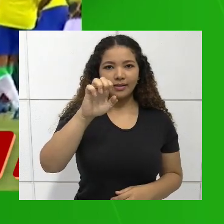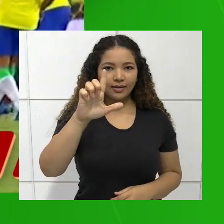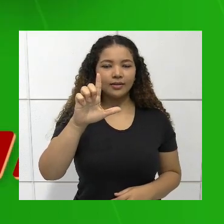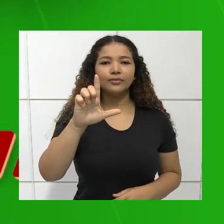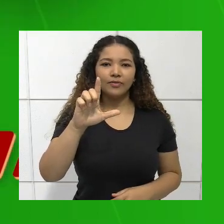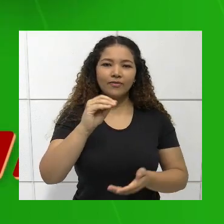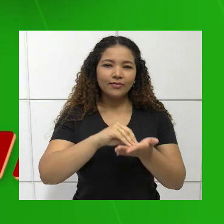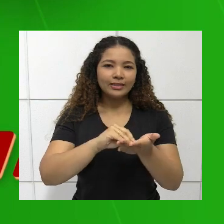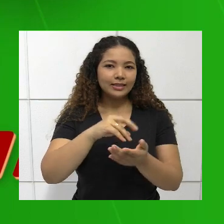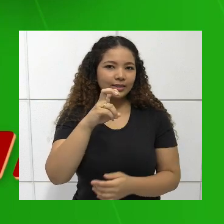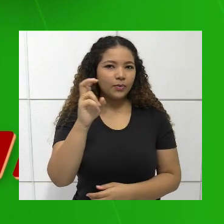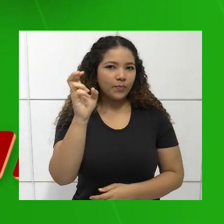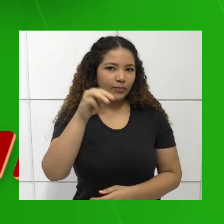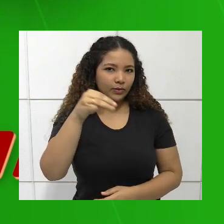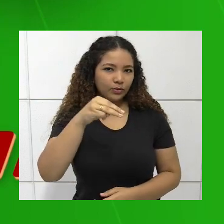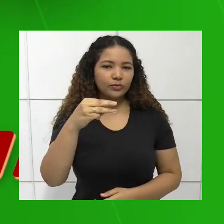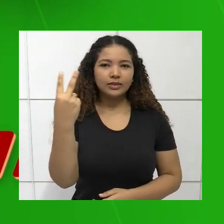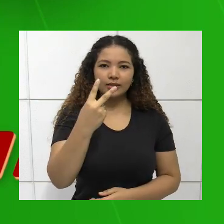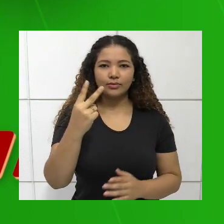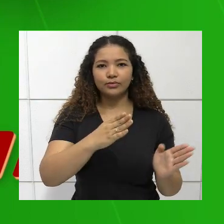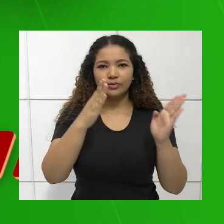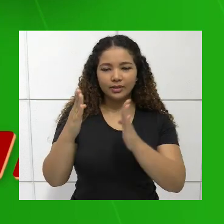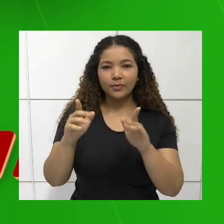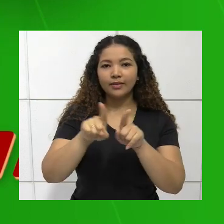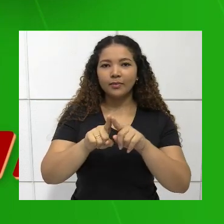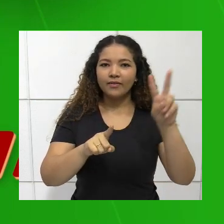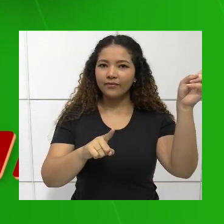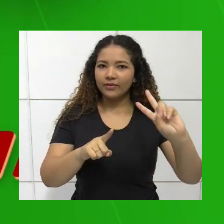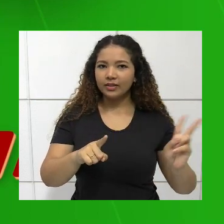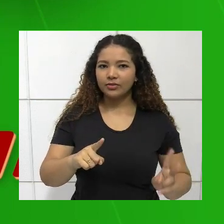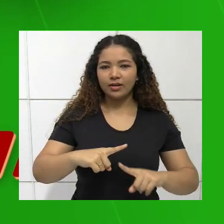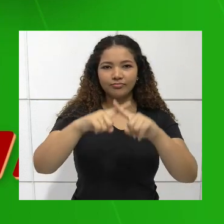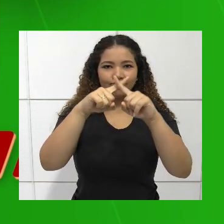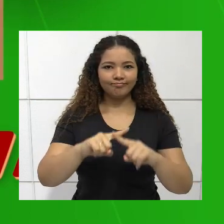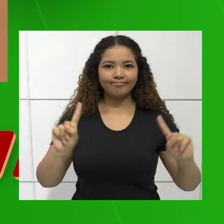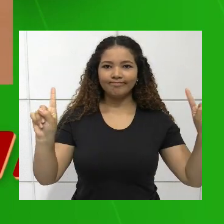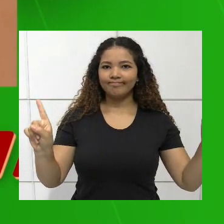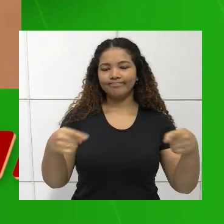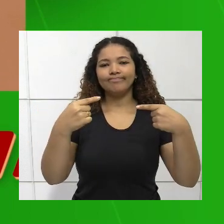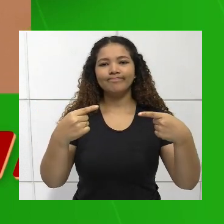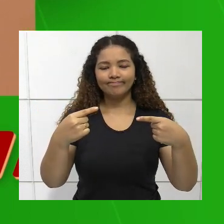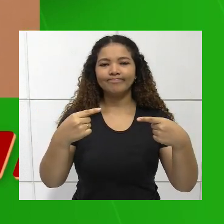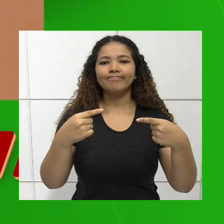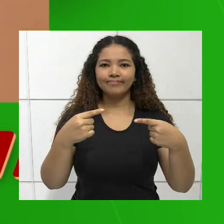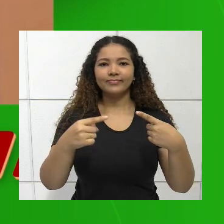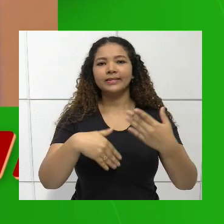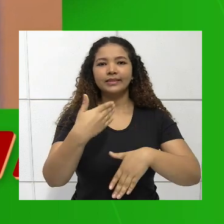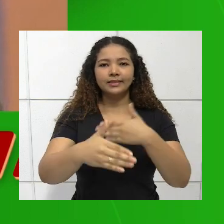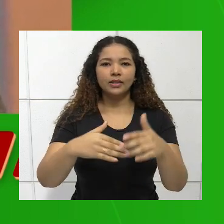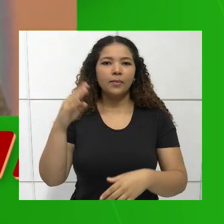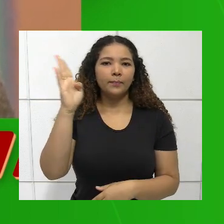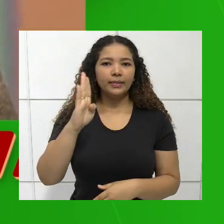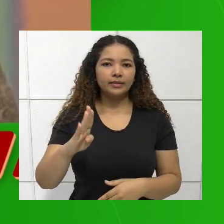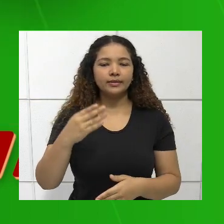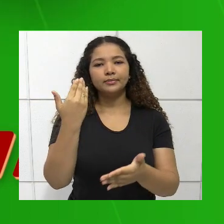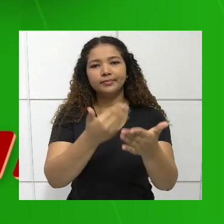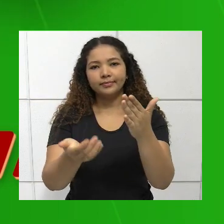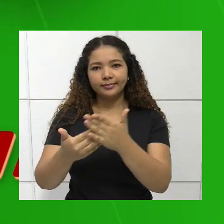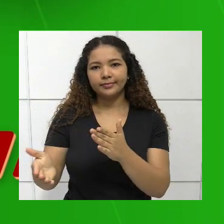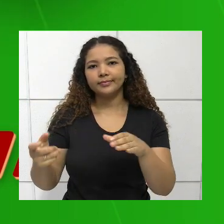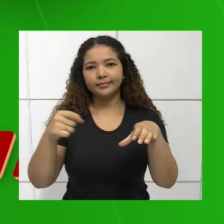tempo. O empate da Venezuela saiu após o Brasil desperdiçar muitos ataques e dar